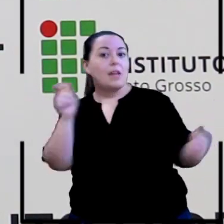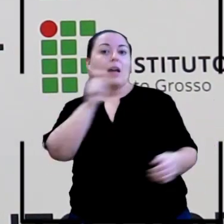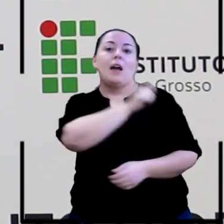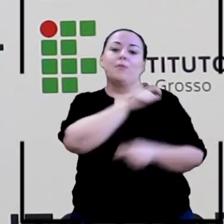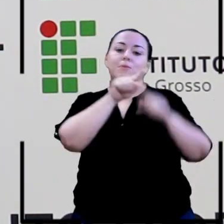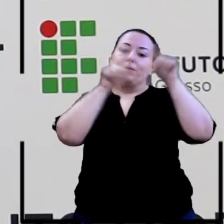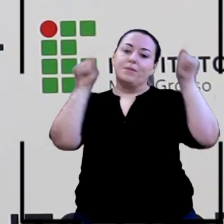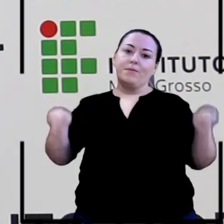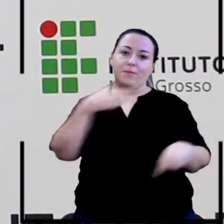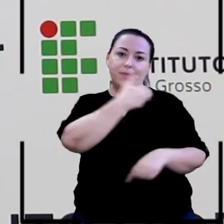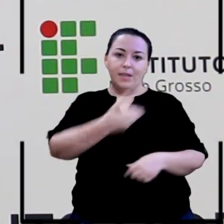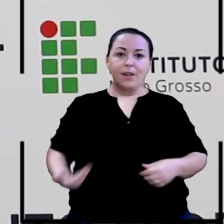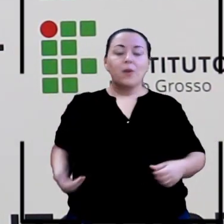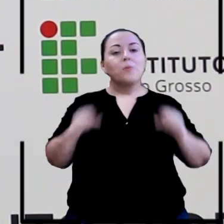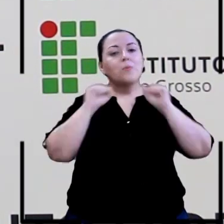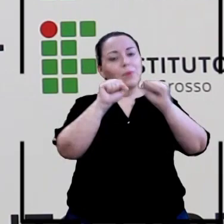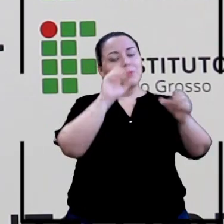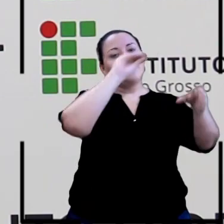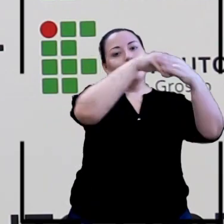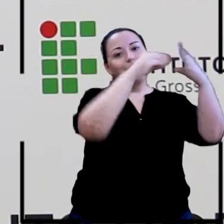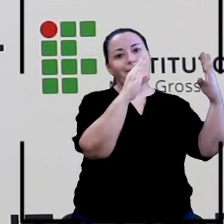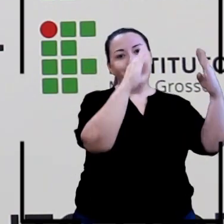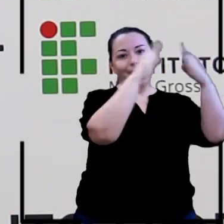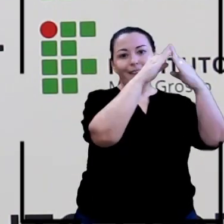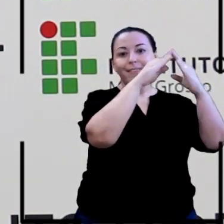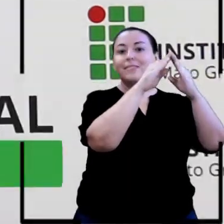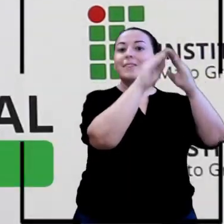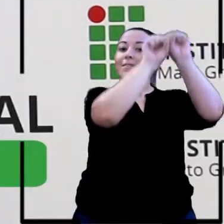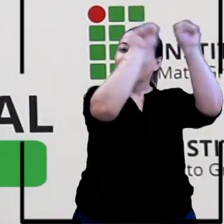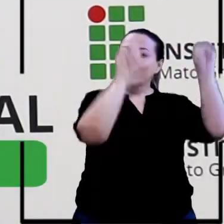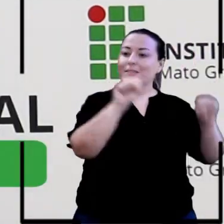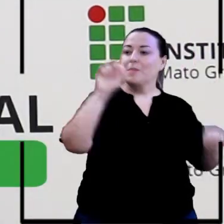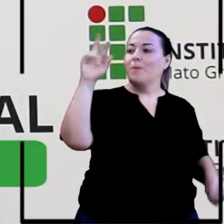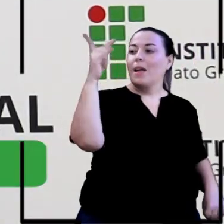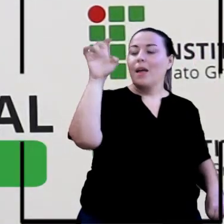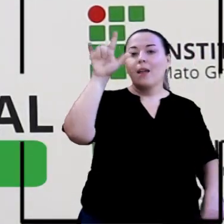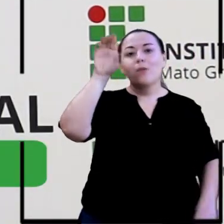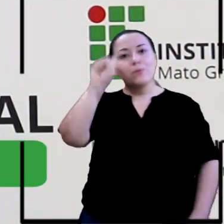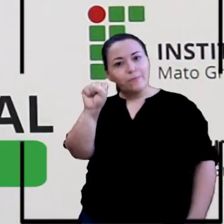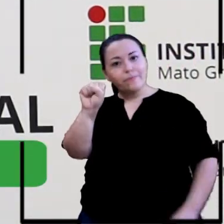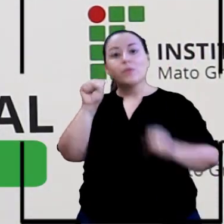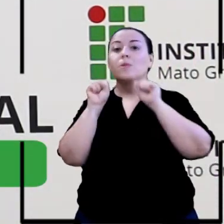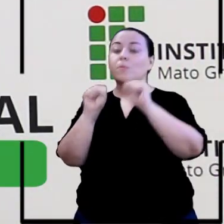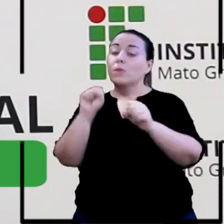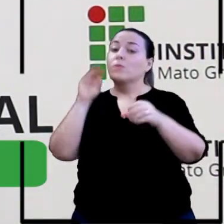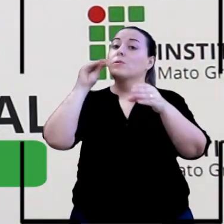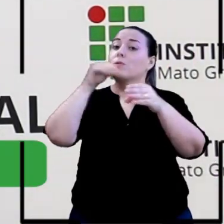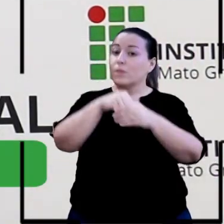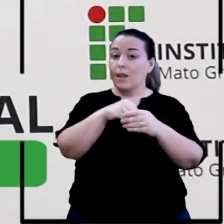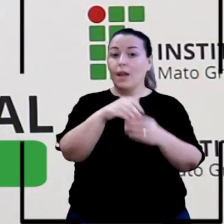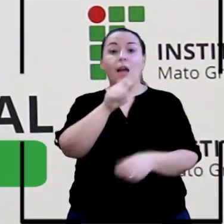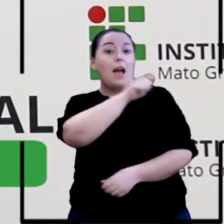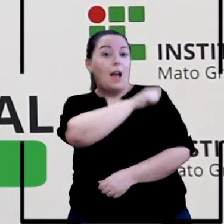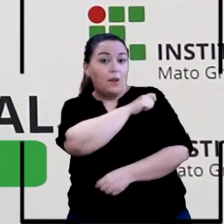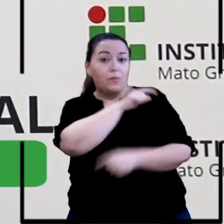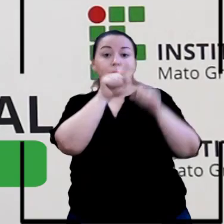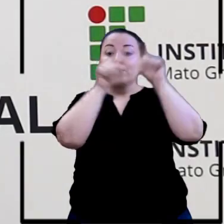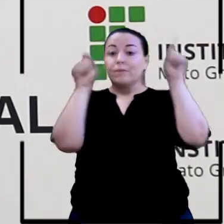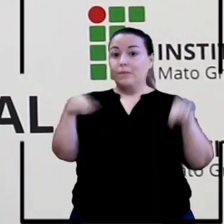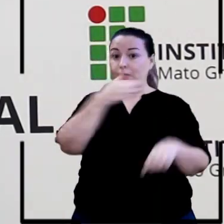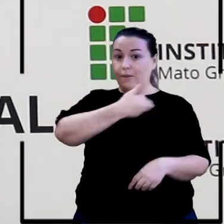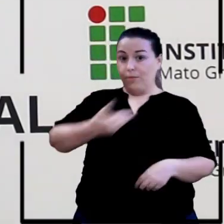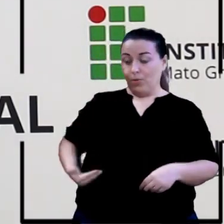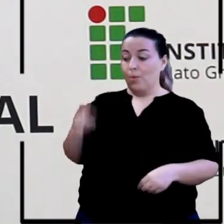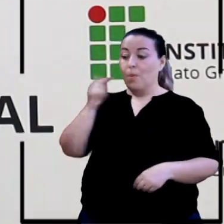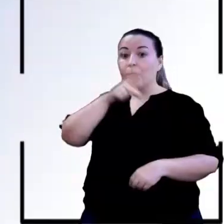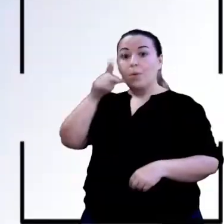estudantes e servidores, poderão votar de casa por meio do sistema Aeris. Poderão votar todos os estudantes regularmente matriculados, além dos docentes e